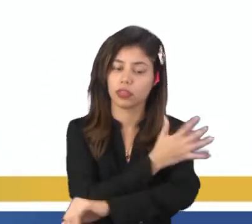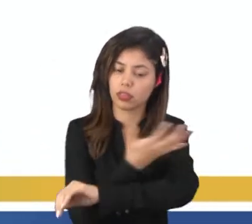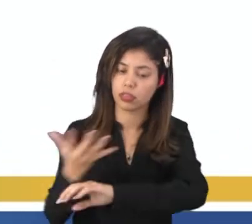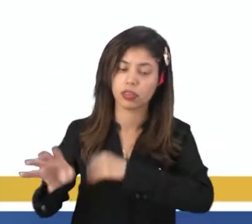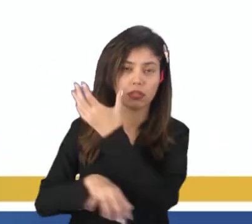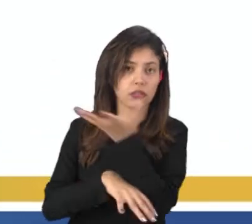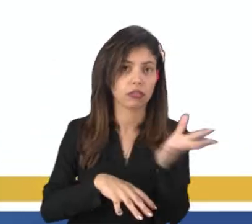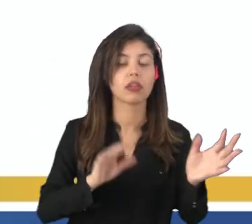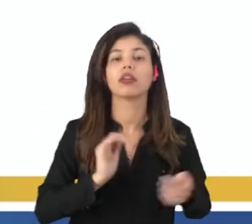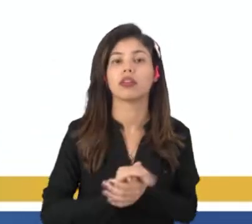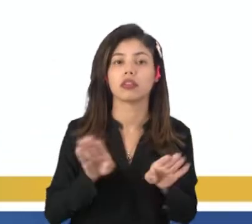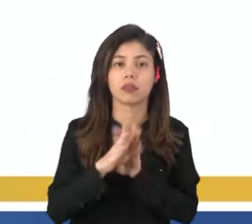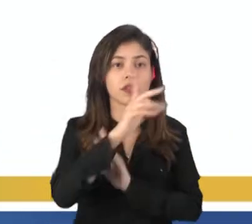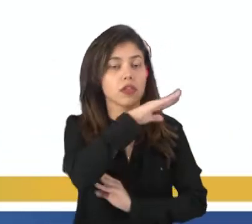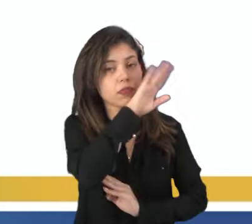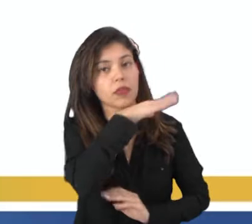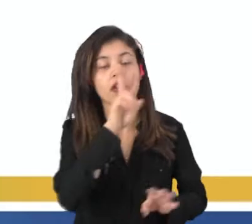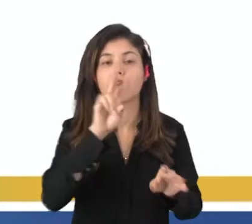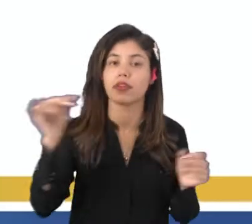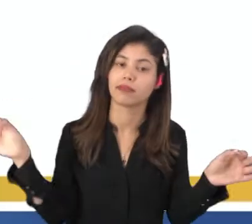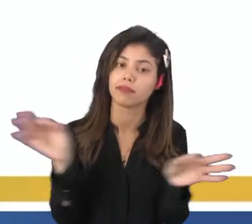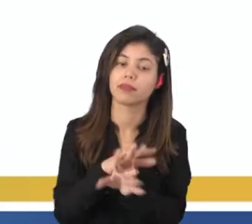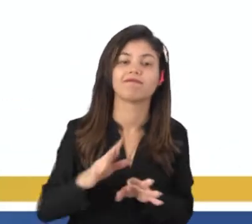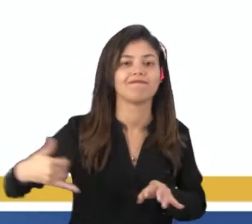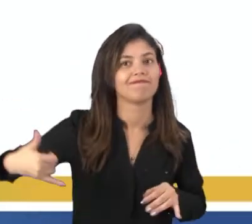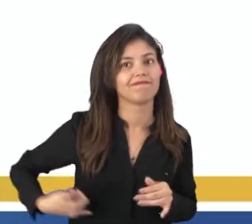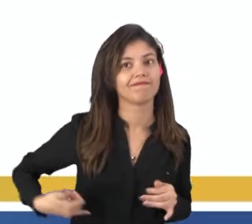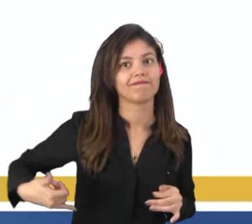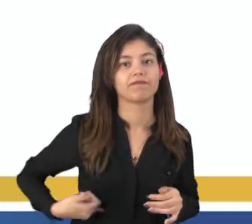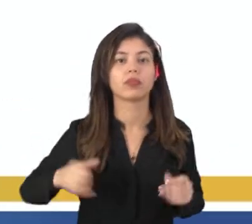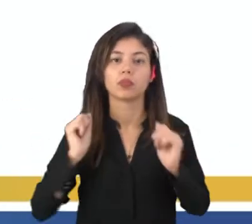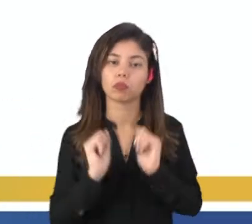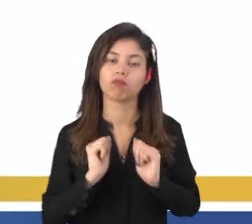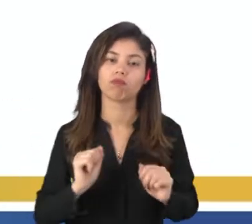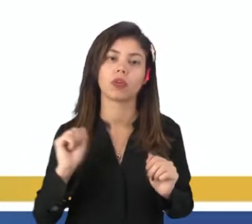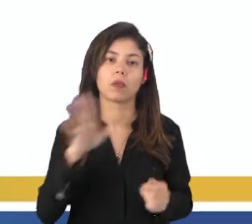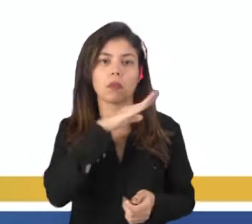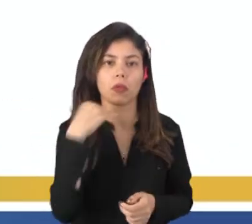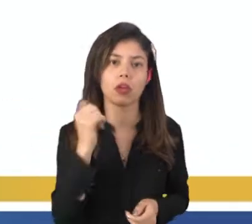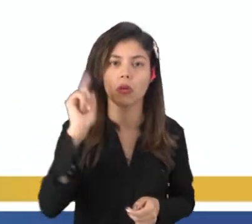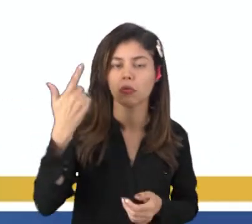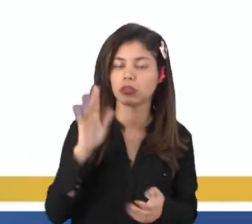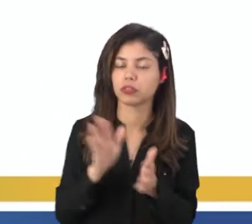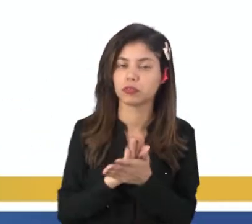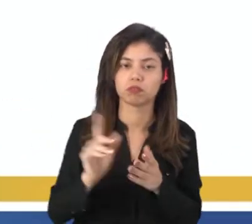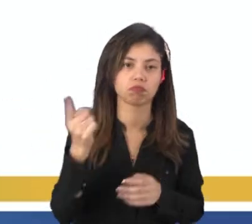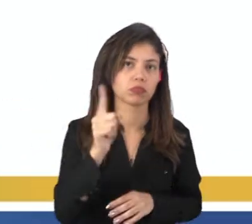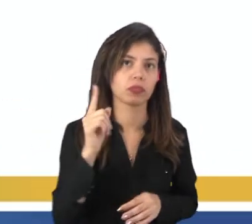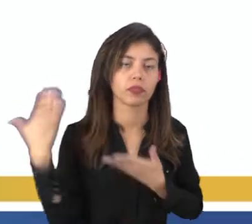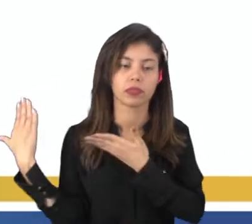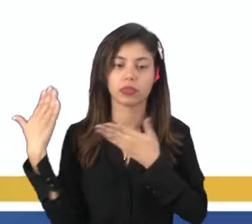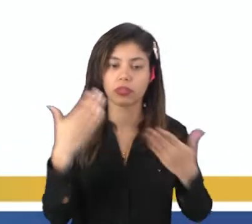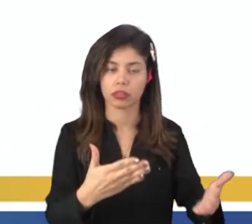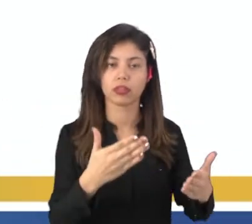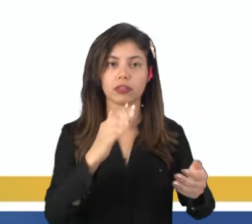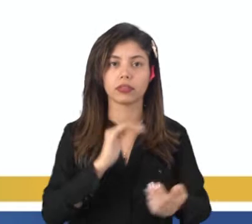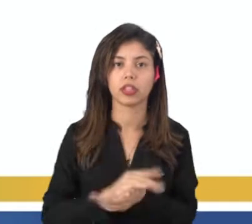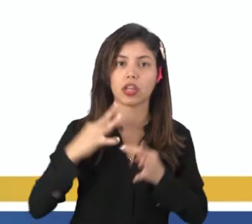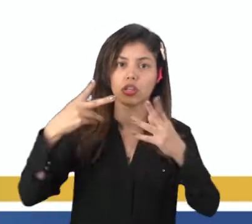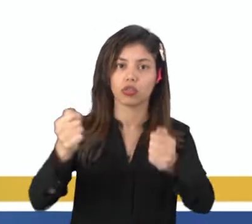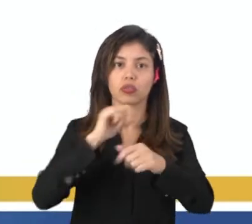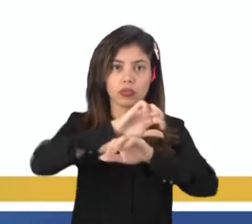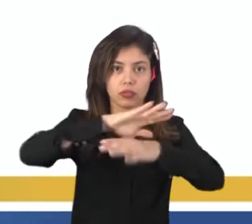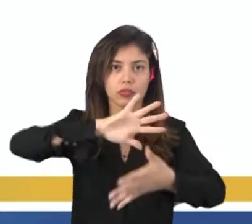que vivem naquele corpo de água, elas sofreriam, algumas poderiam morrer, outras não. Mas isso impactaria diretamente em todo